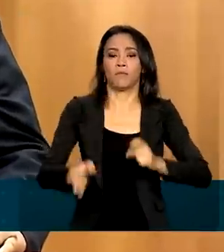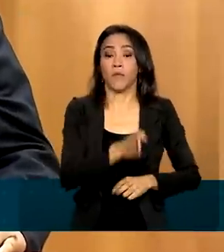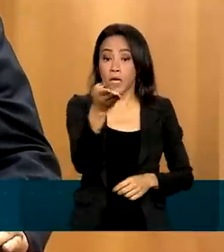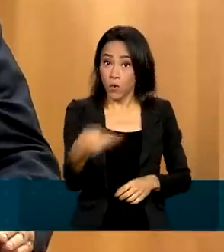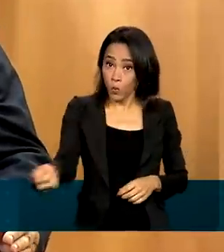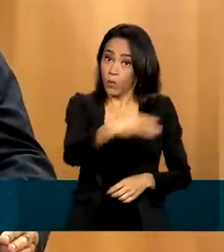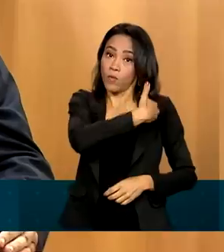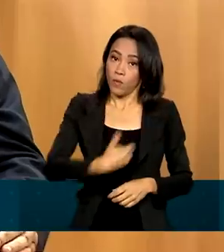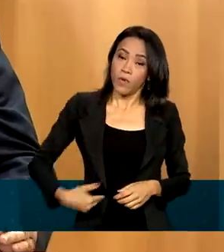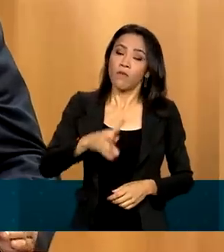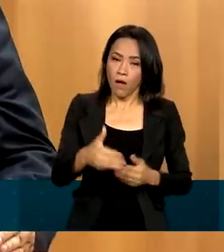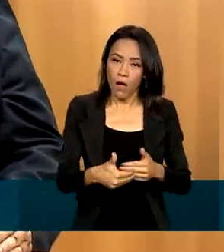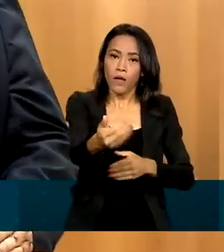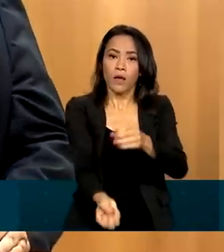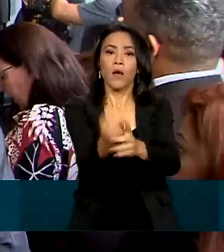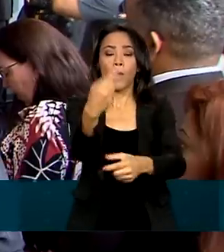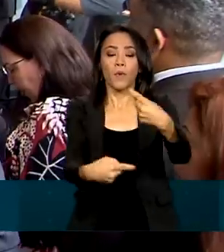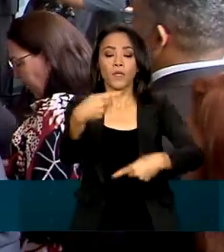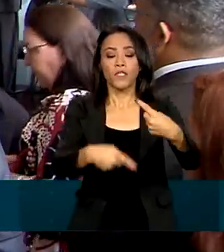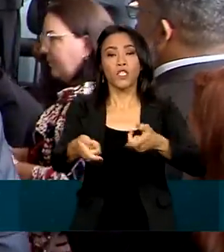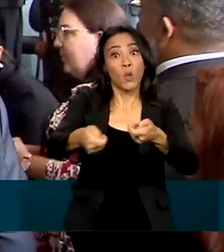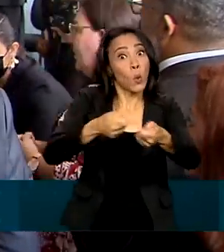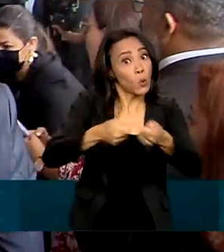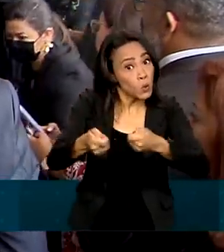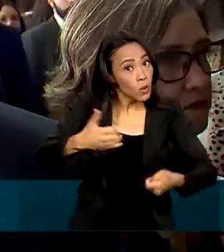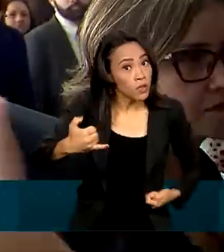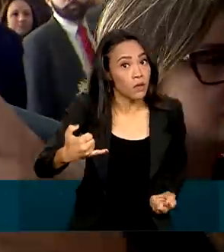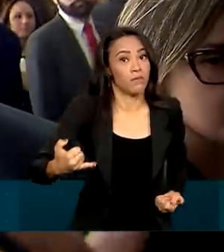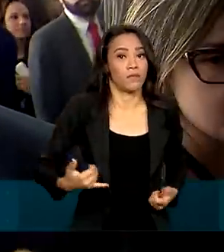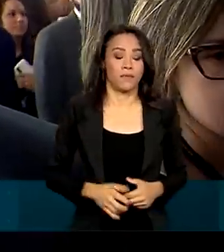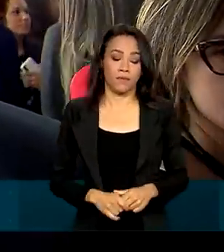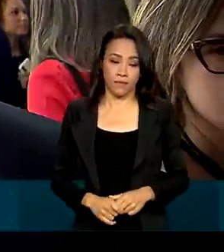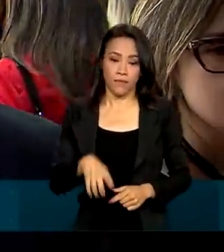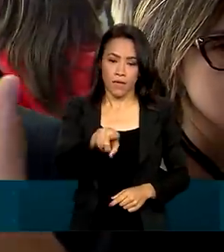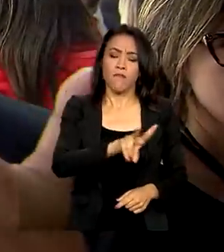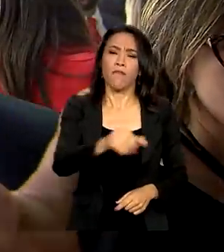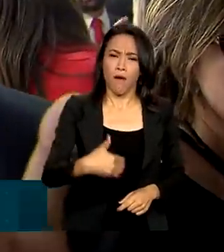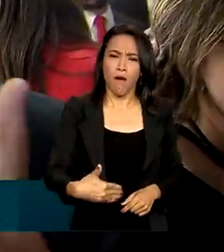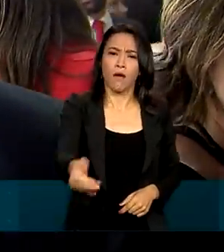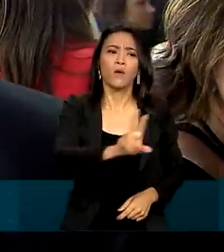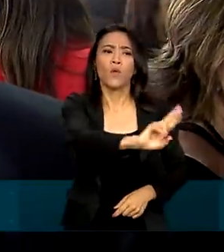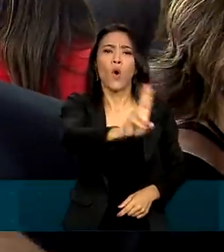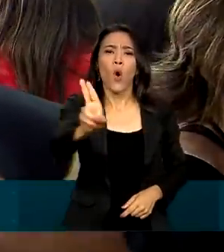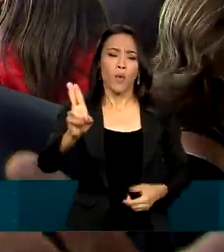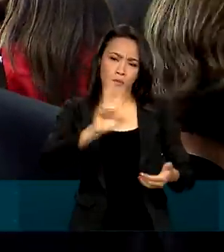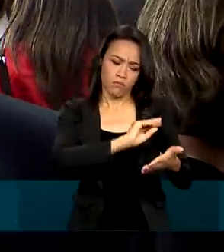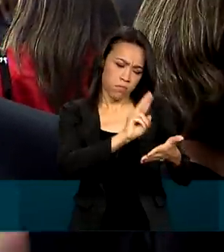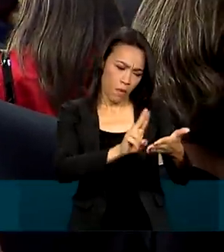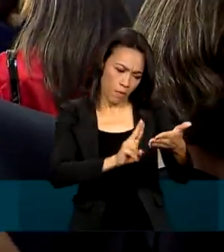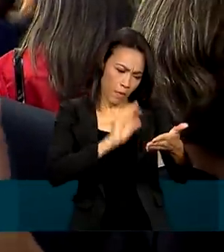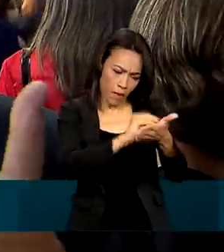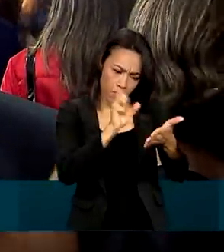restabelecer uma política de controle de armas mais severamento de armas Porque